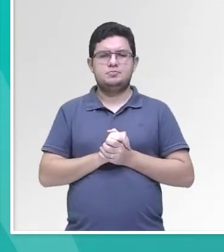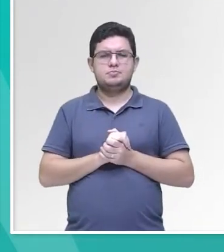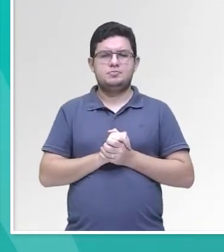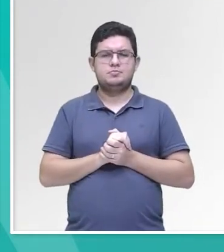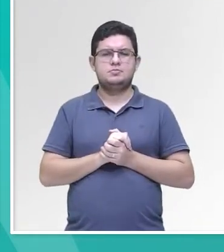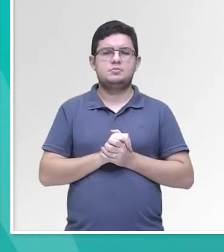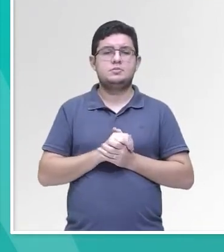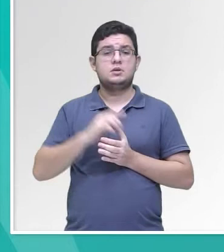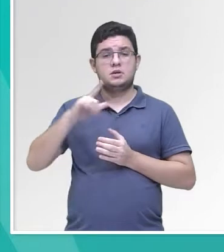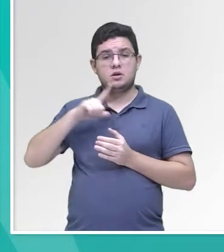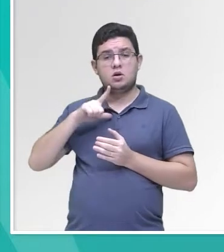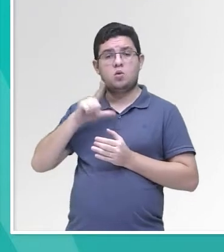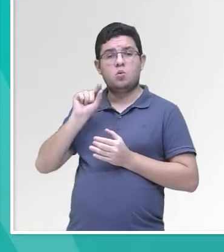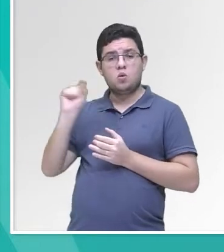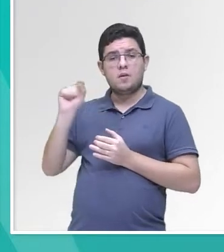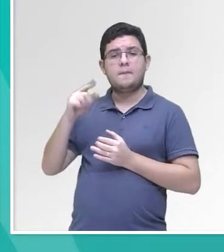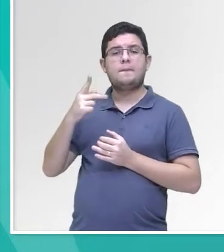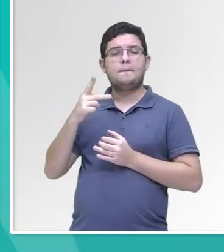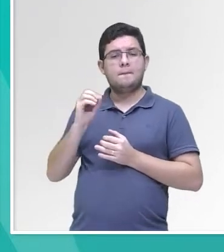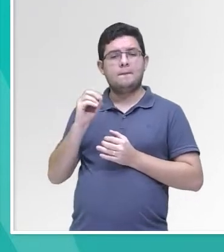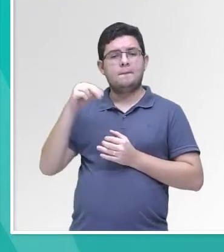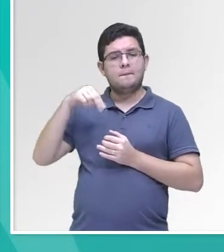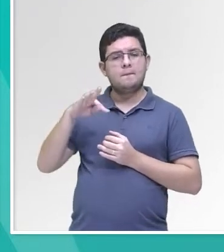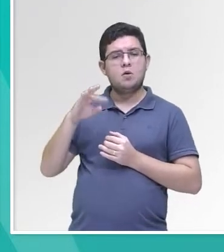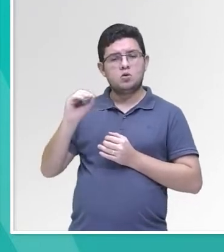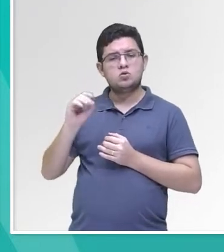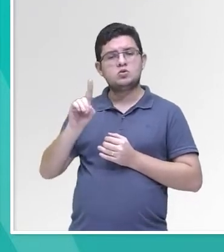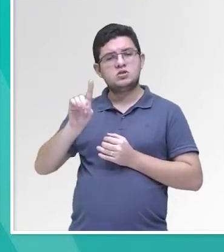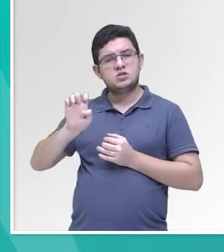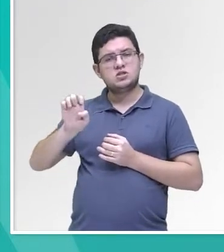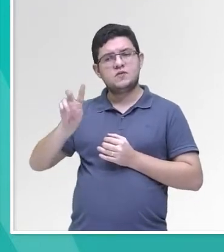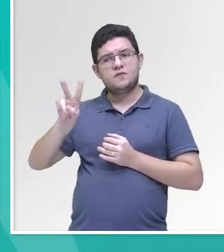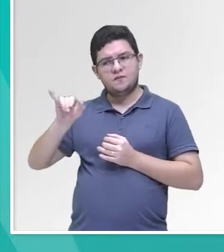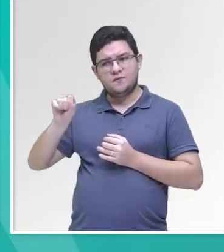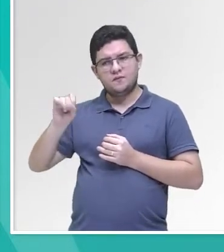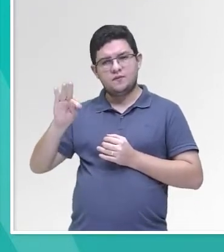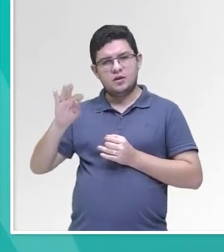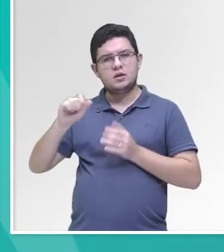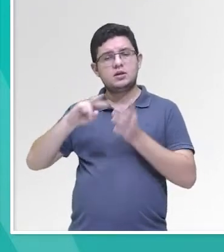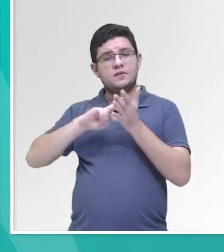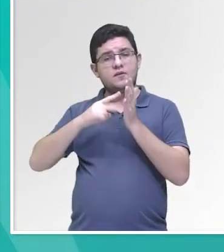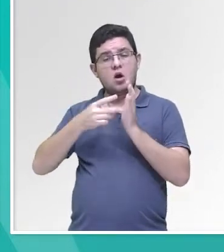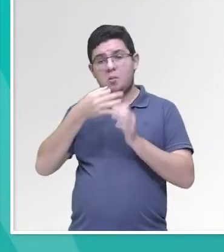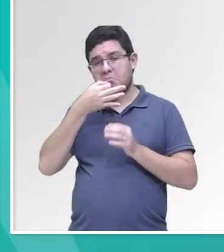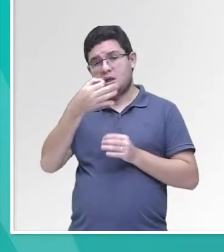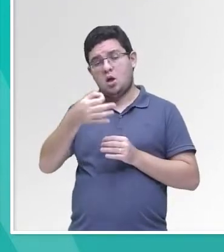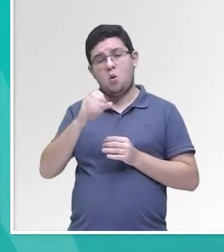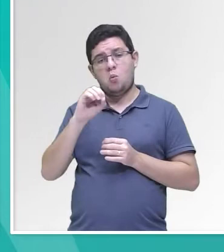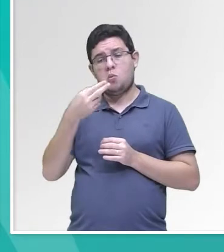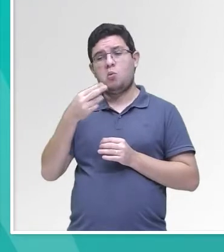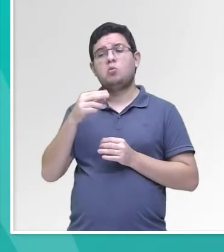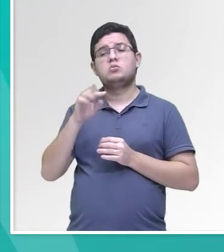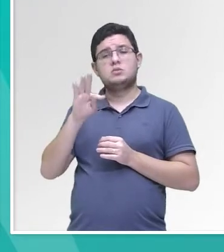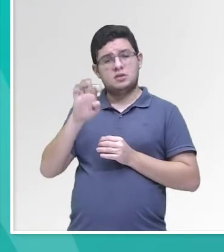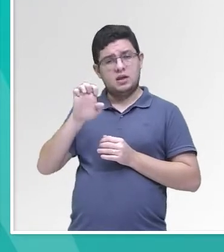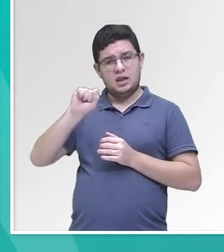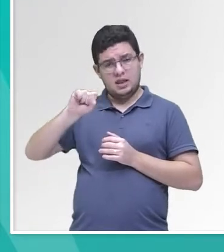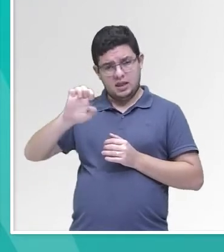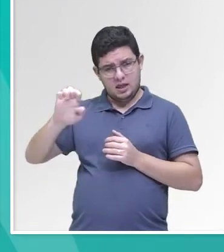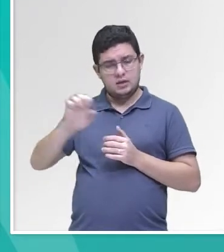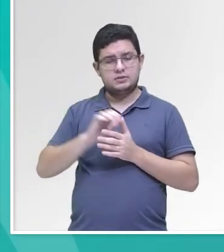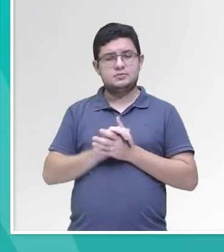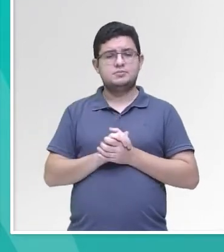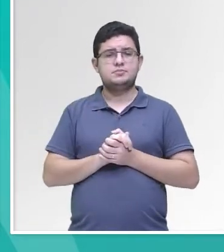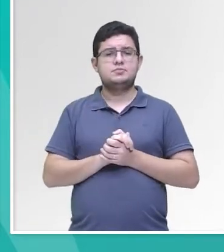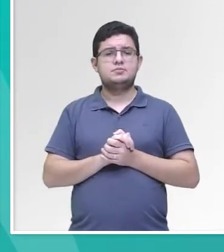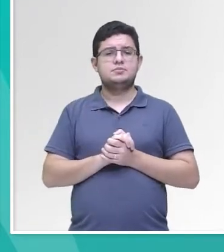organiza em torno de um ponto de vista, ou opinião, ou tese, tá bom? E, obviamente, esse ponto de vista,